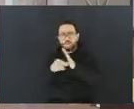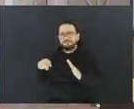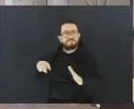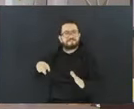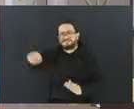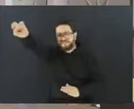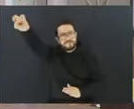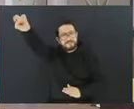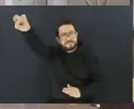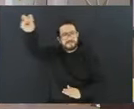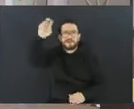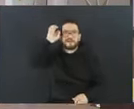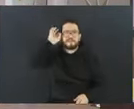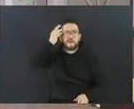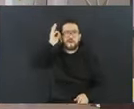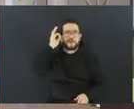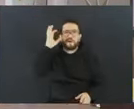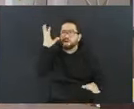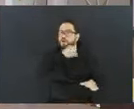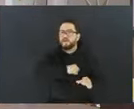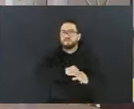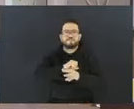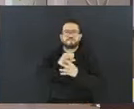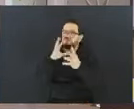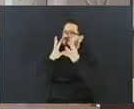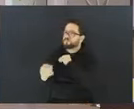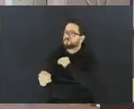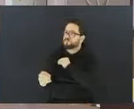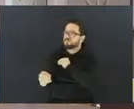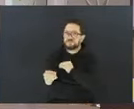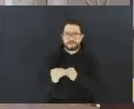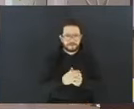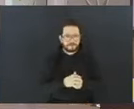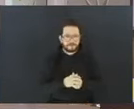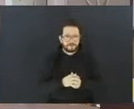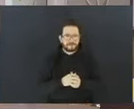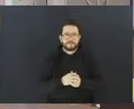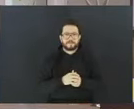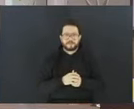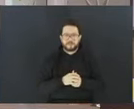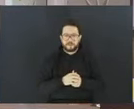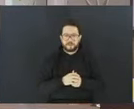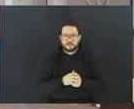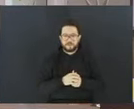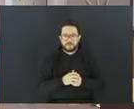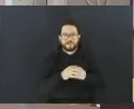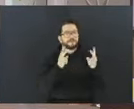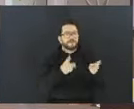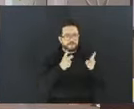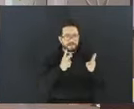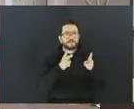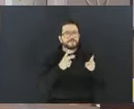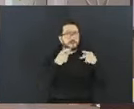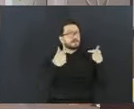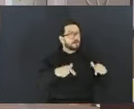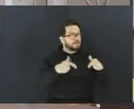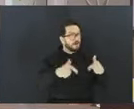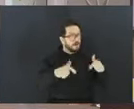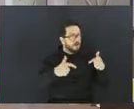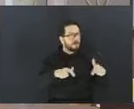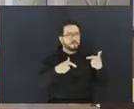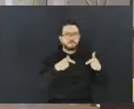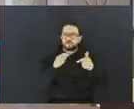ali pela área central. Então, está sendo feito um trabalho de identificação desses pontos de armazenamento, vamos chamar